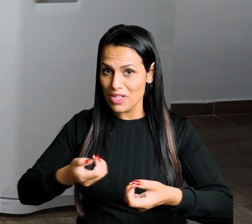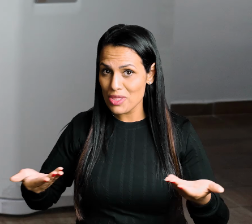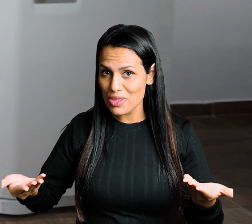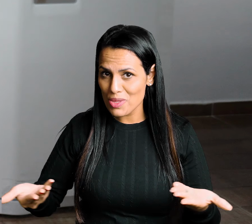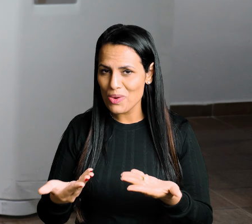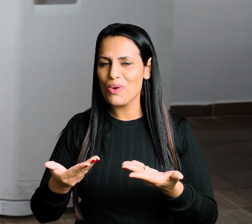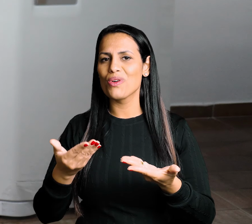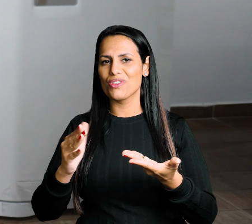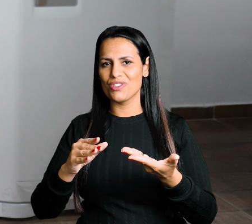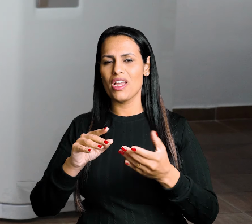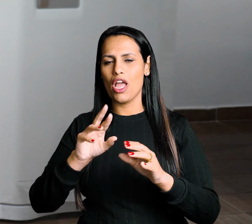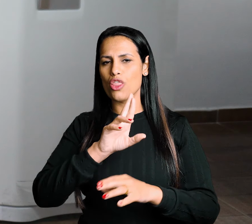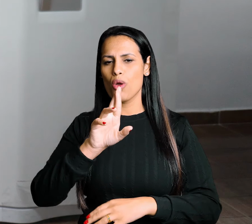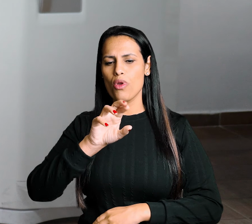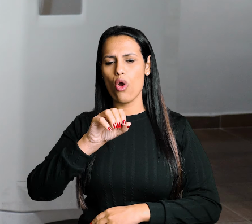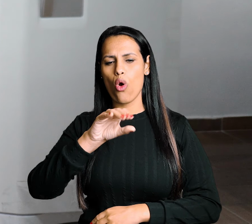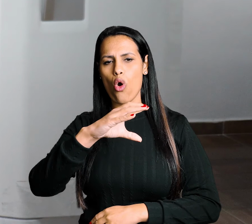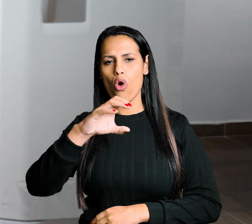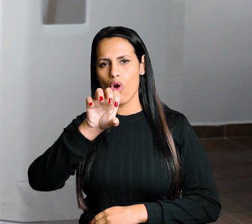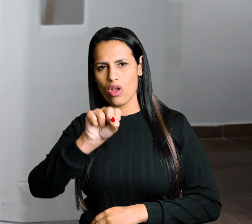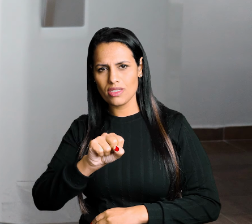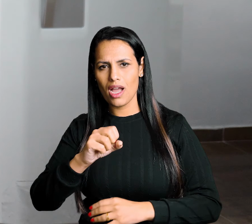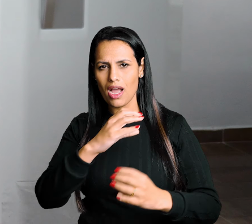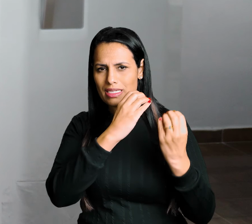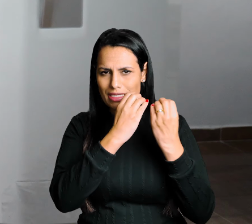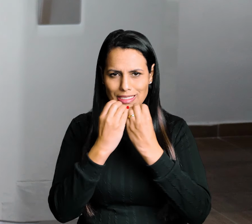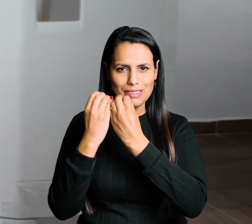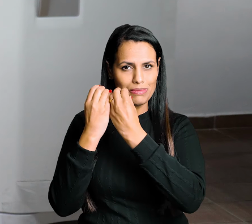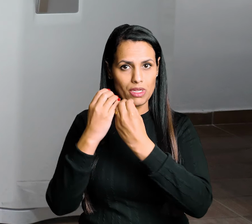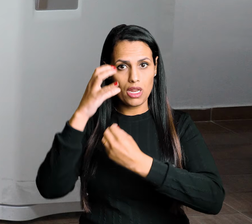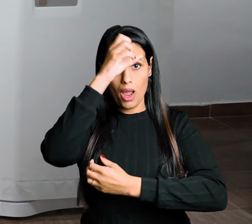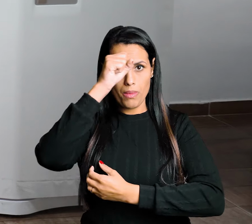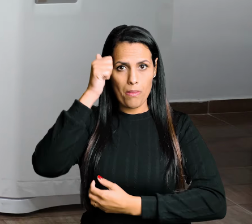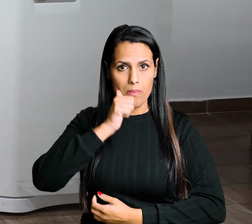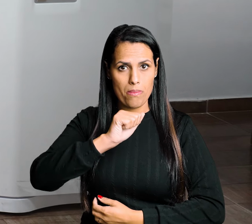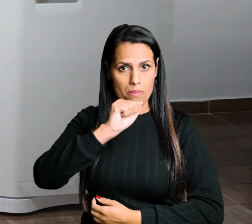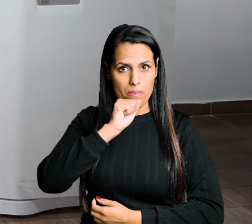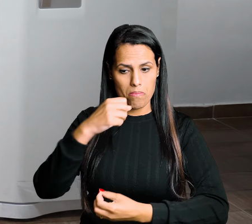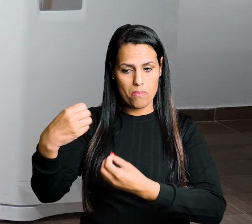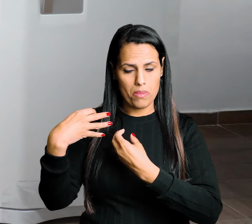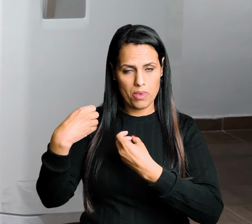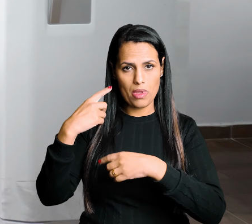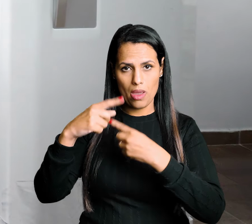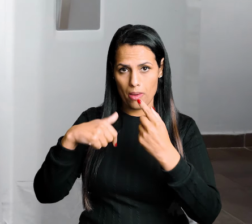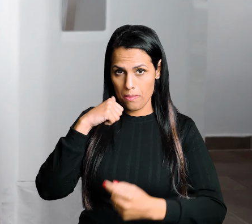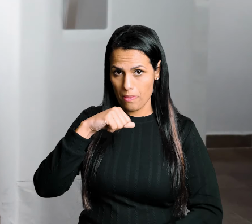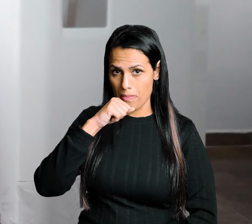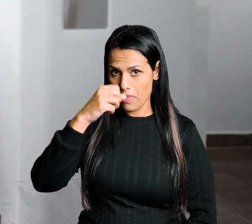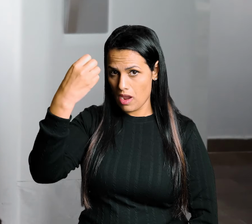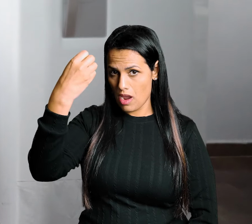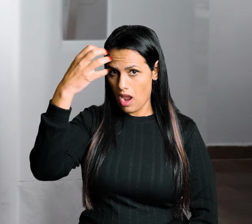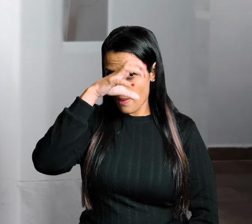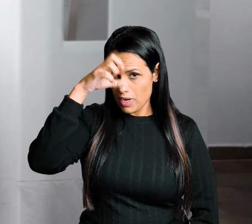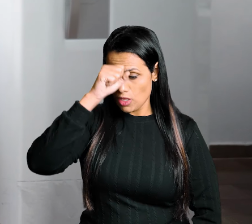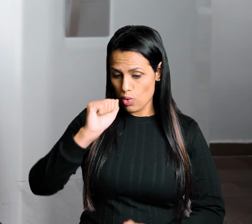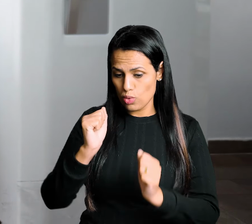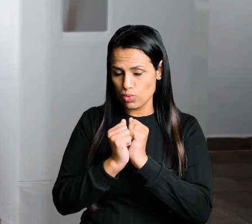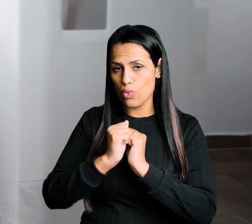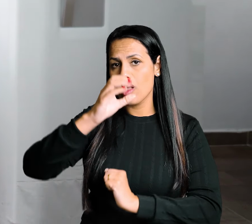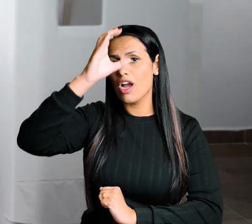que é a rosca de polvilho, eu aprendi com minha mãe, que a minha mãe aprendeu com a tia dela,